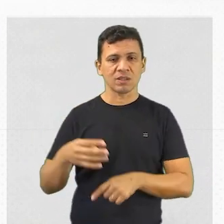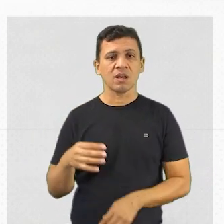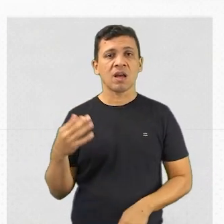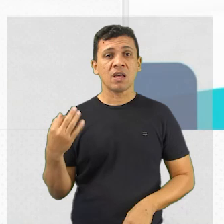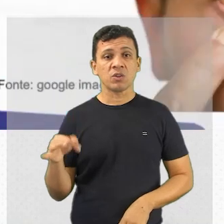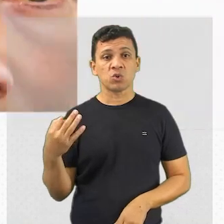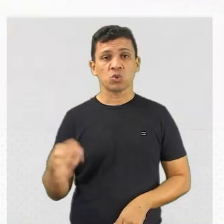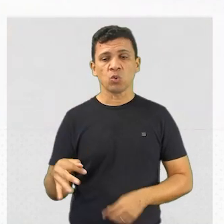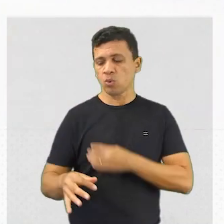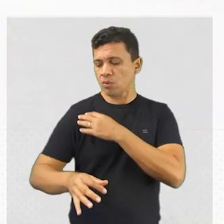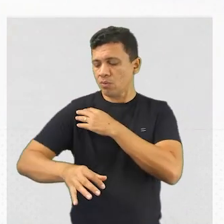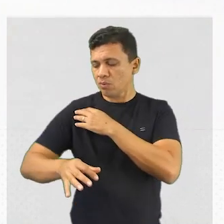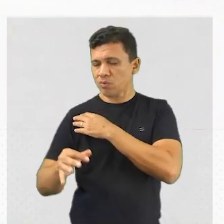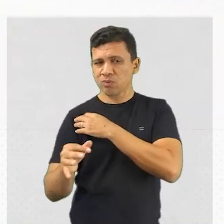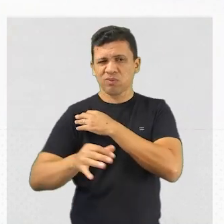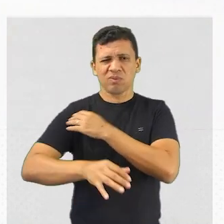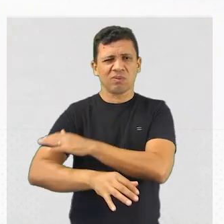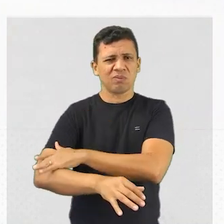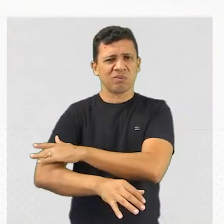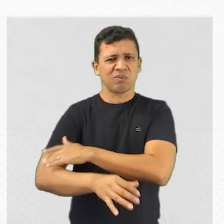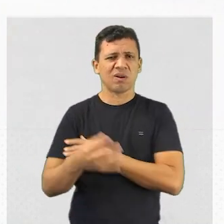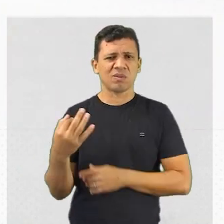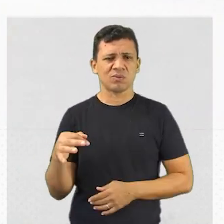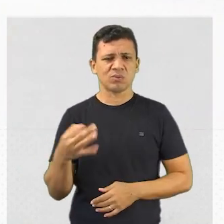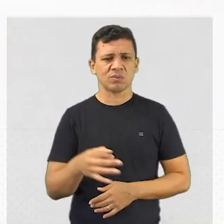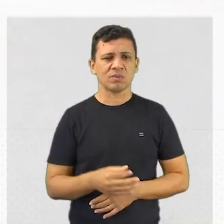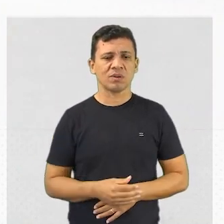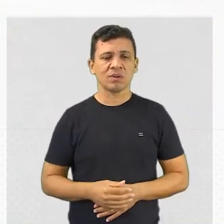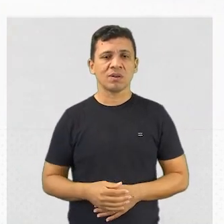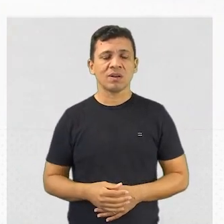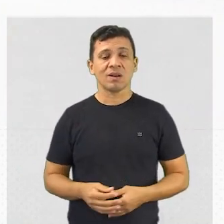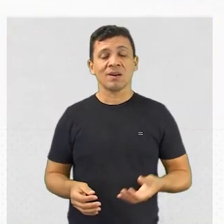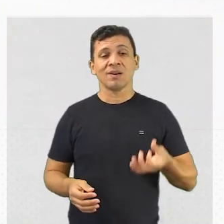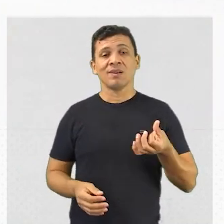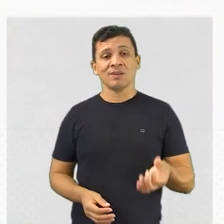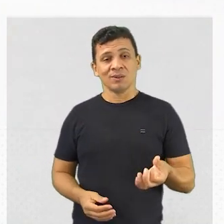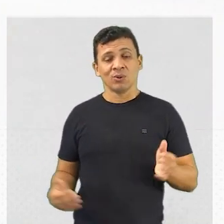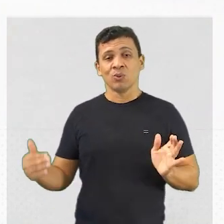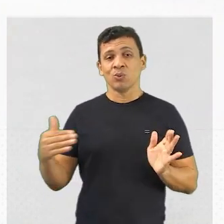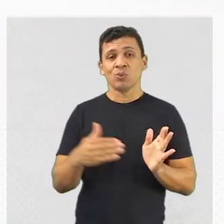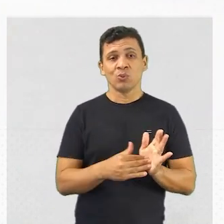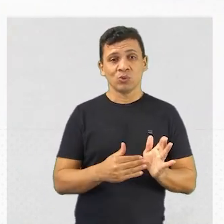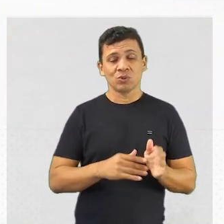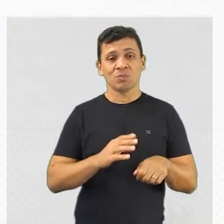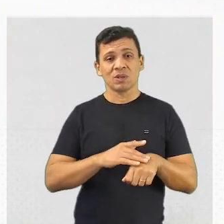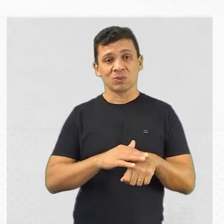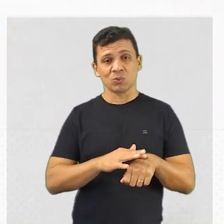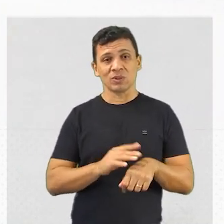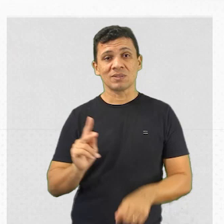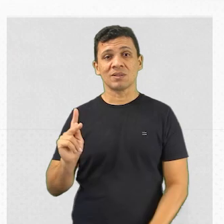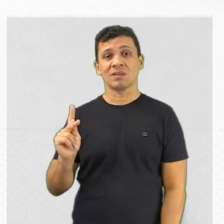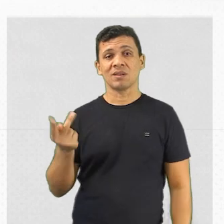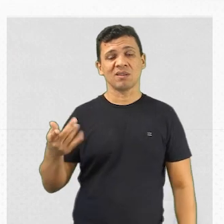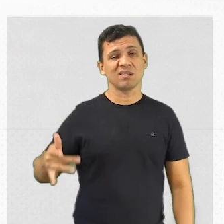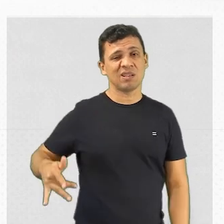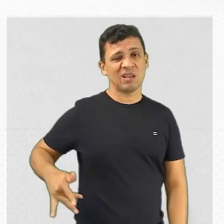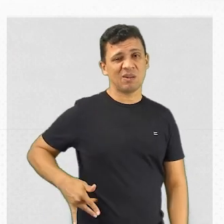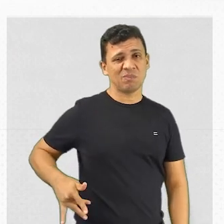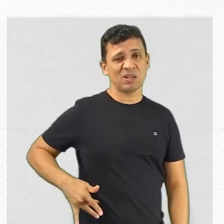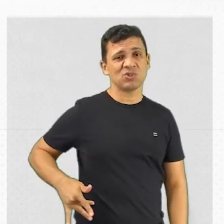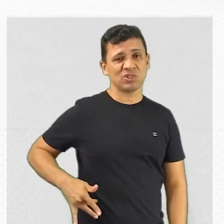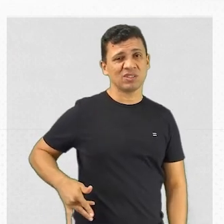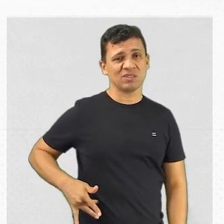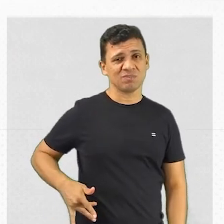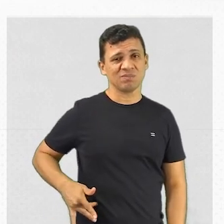nas articulações, tá? E aí, para finalizar, nossa última doença viral hoje, né, a hepatite, que é uma inflamação